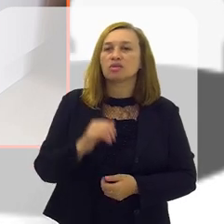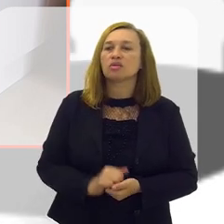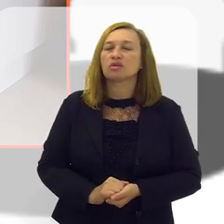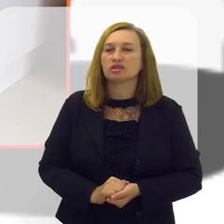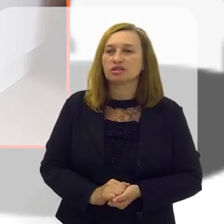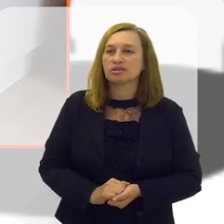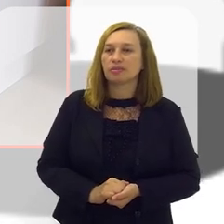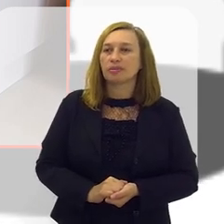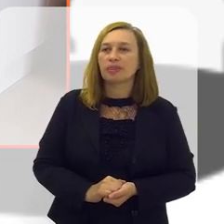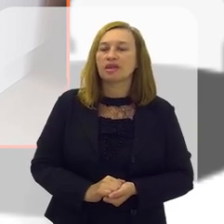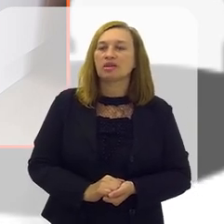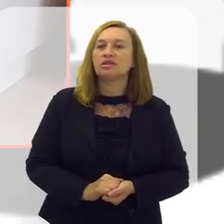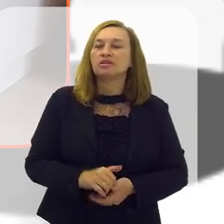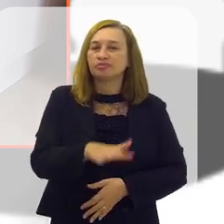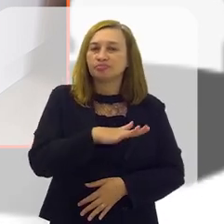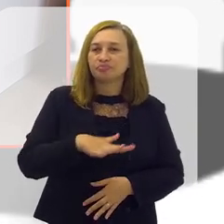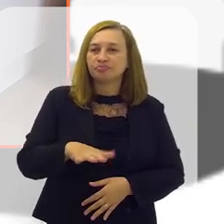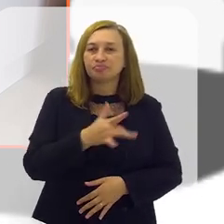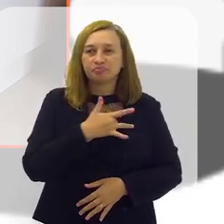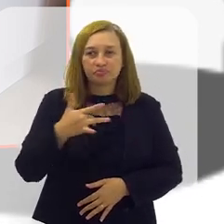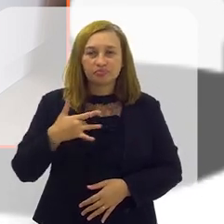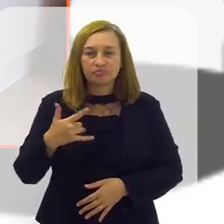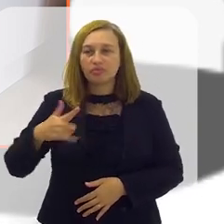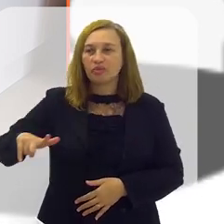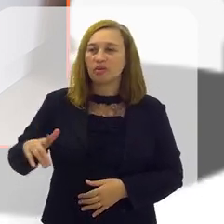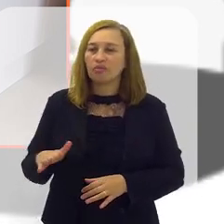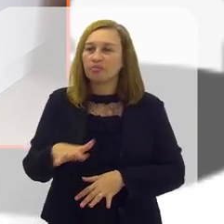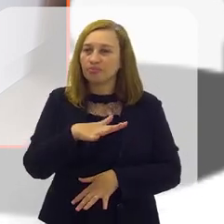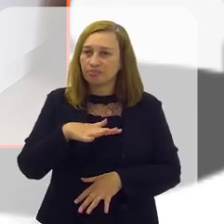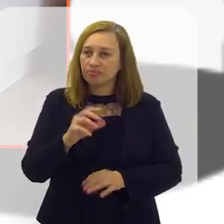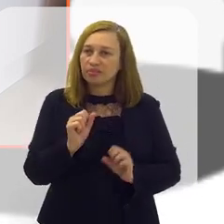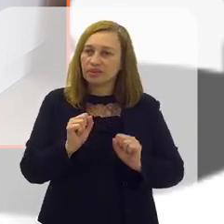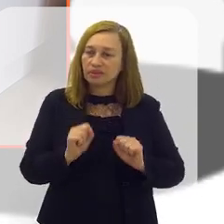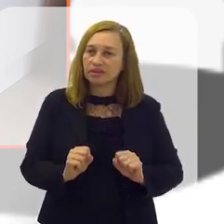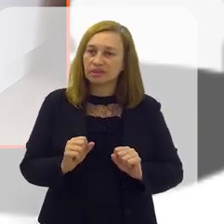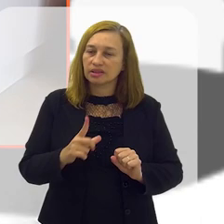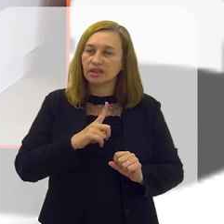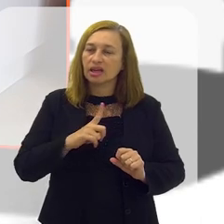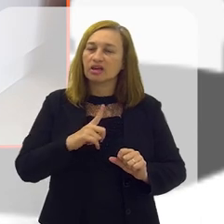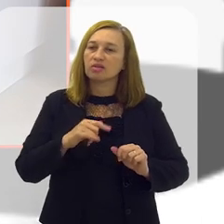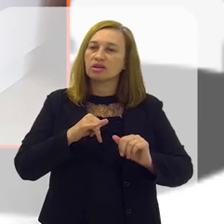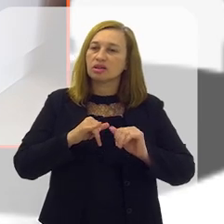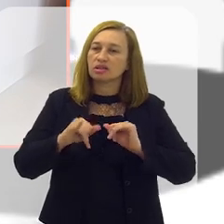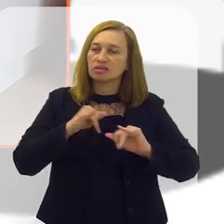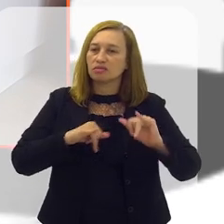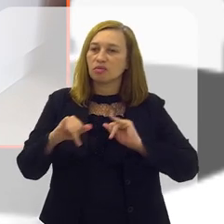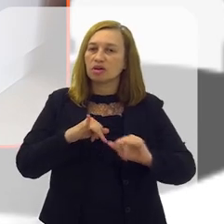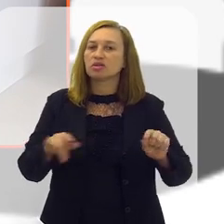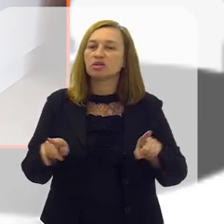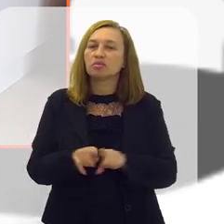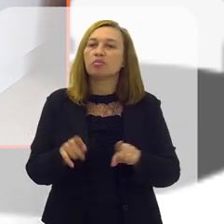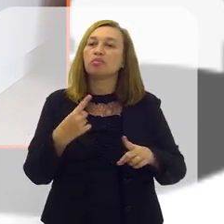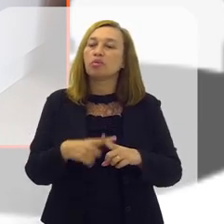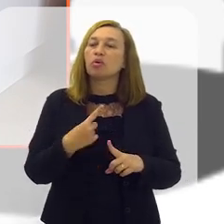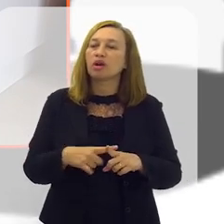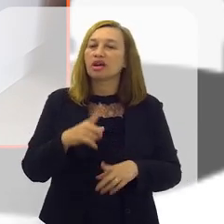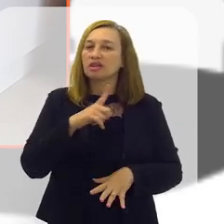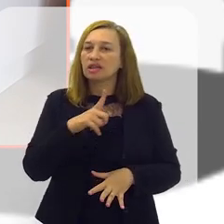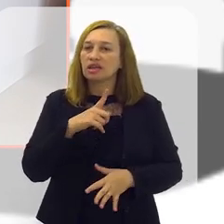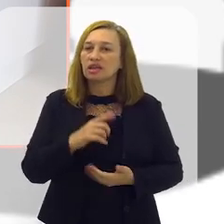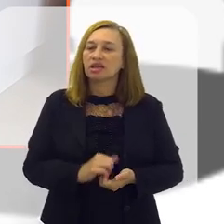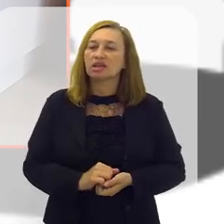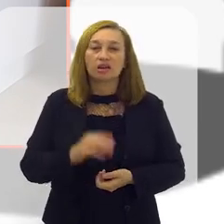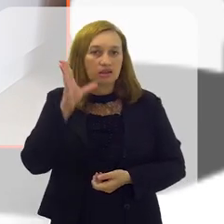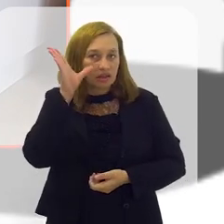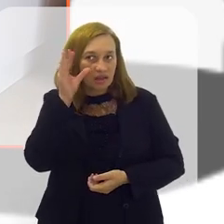pessoas, profissionais, né, da área de saúde e demais áreas tenham essas informações, porque a gente